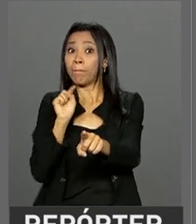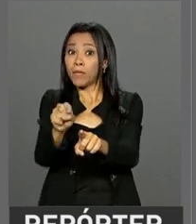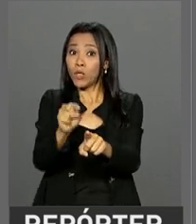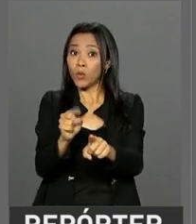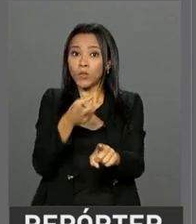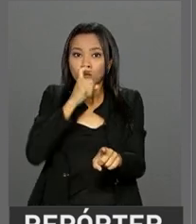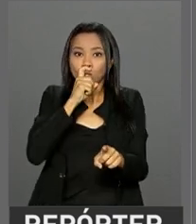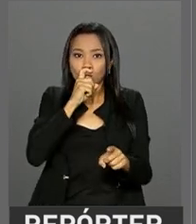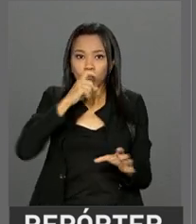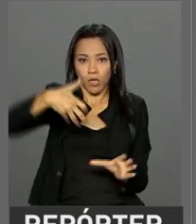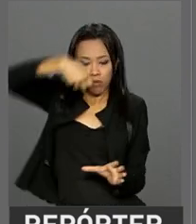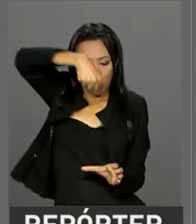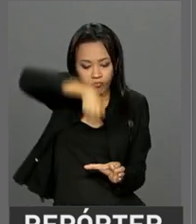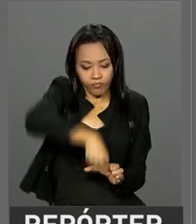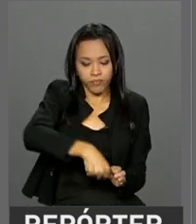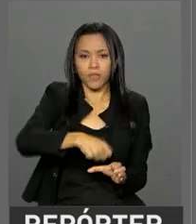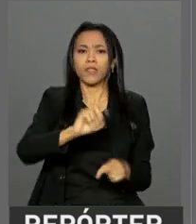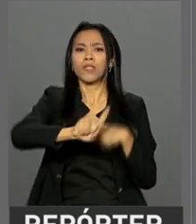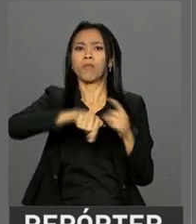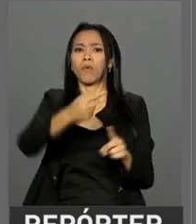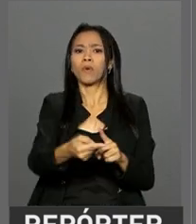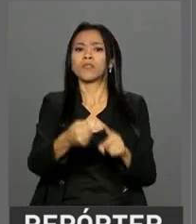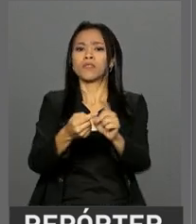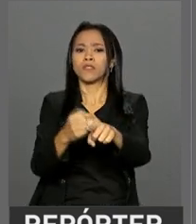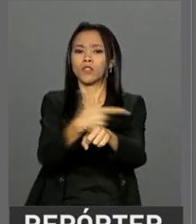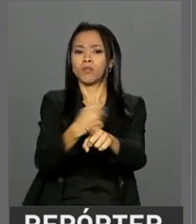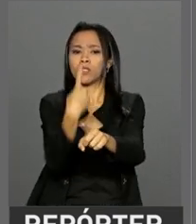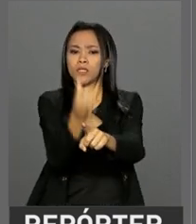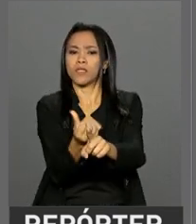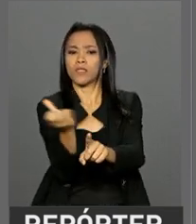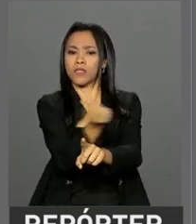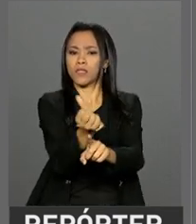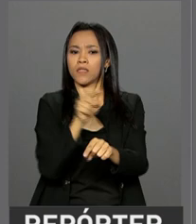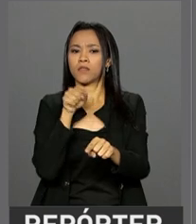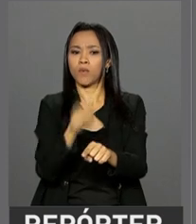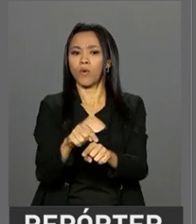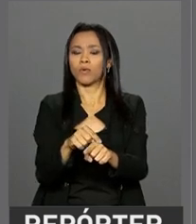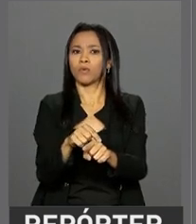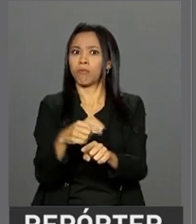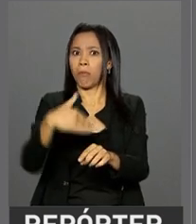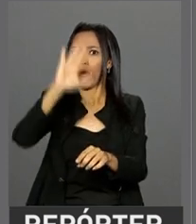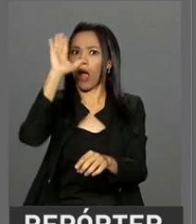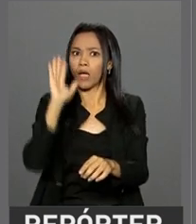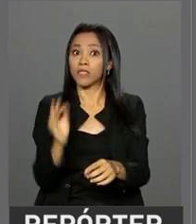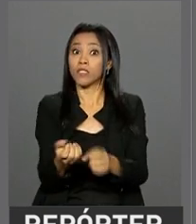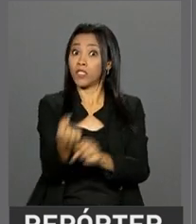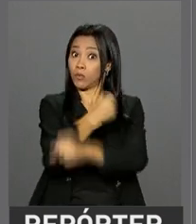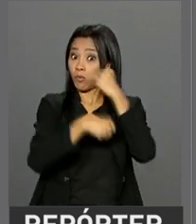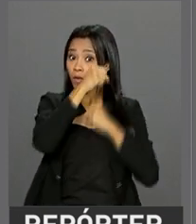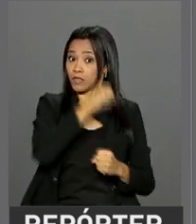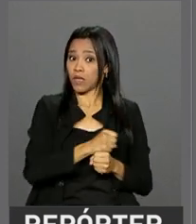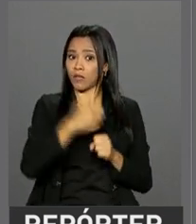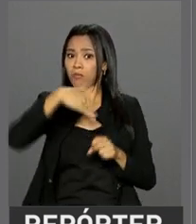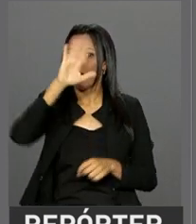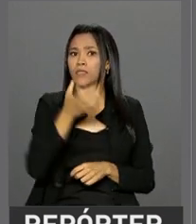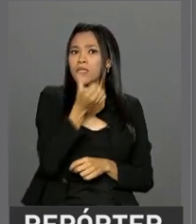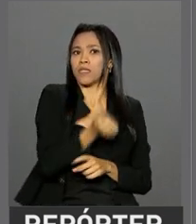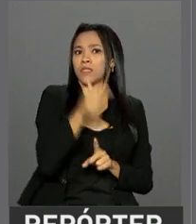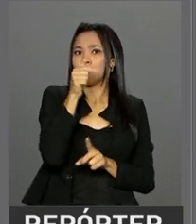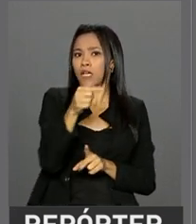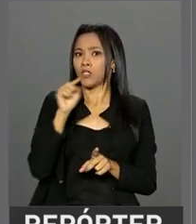no Brasil. Em 2016 passou para mais de 66.000. E só no ano passado, mais de